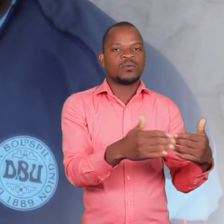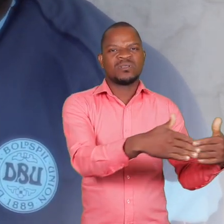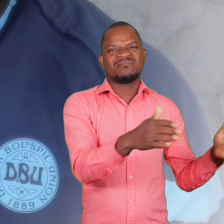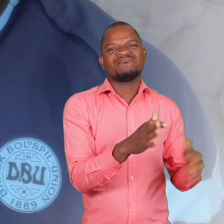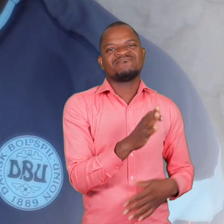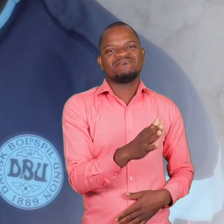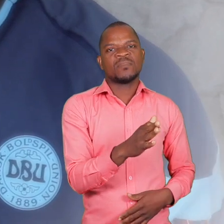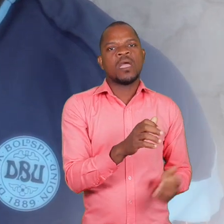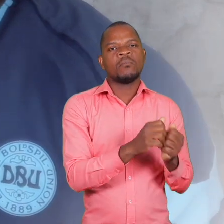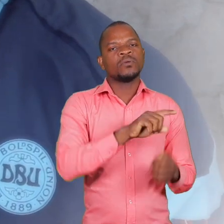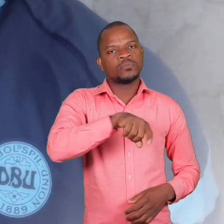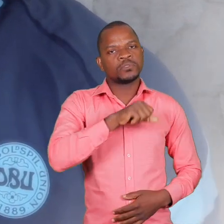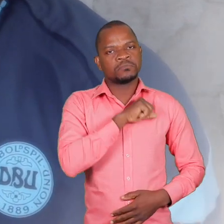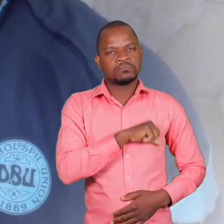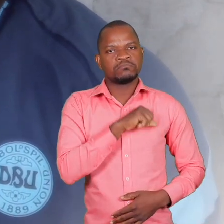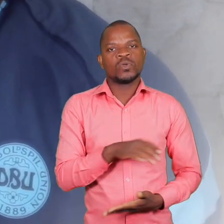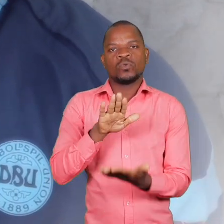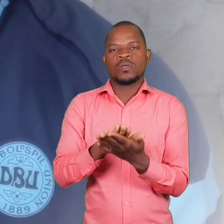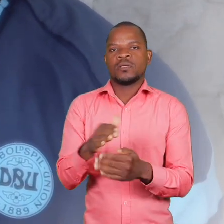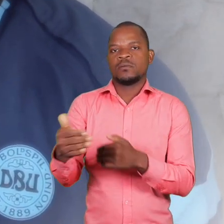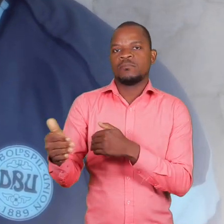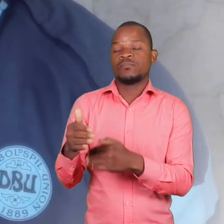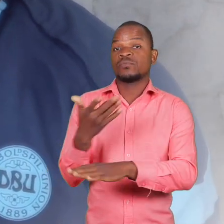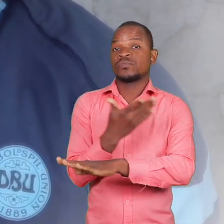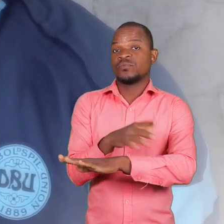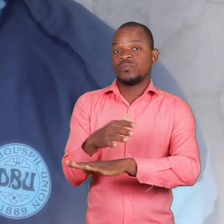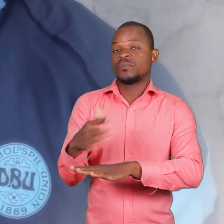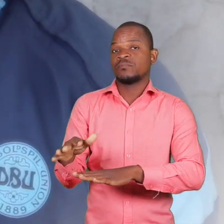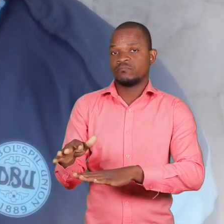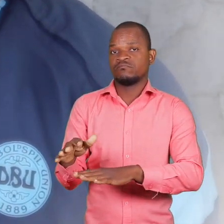Não temos latrina. Nosso costume é de virmos aqui na praia